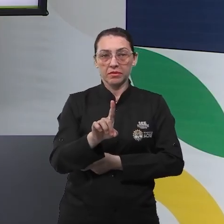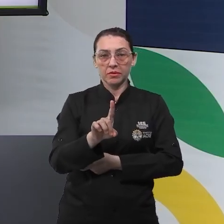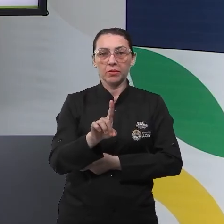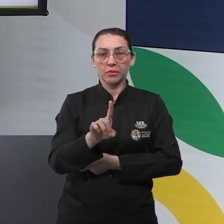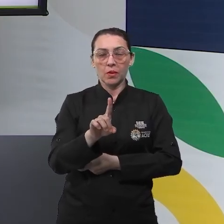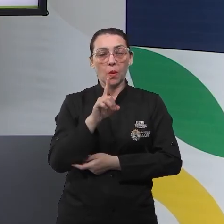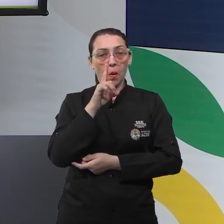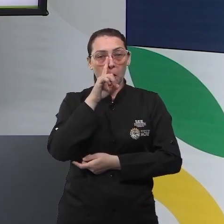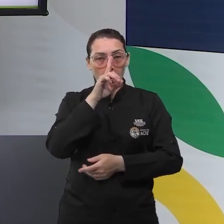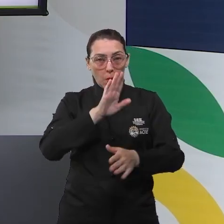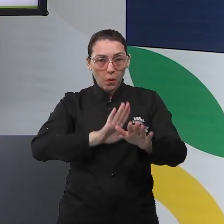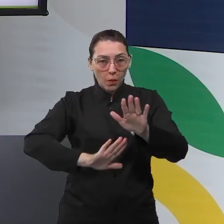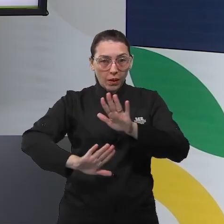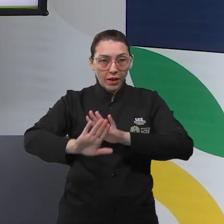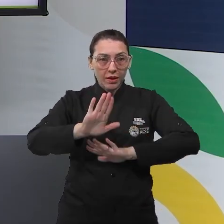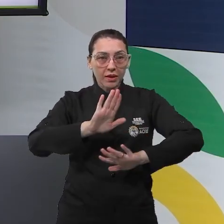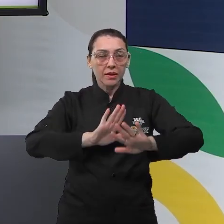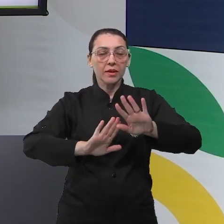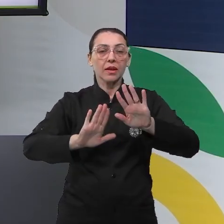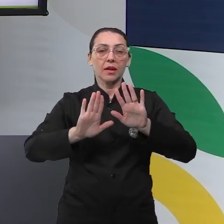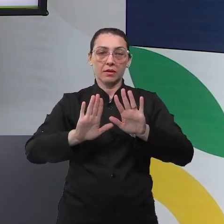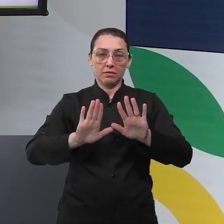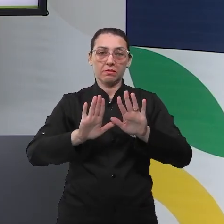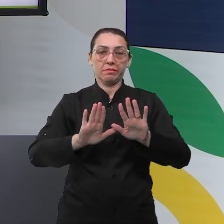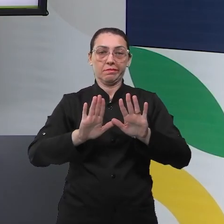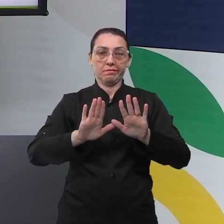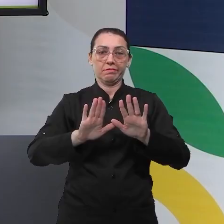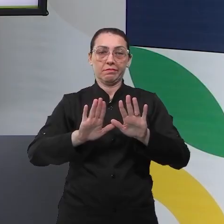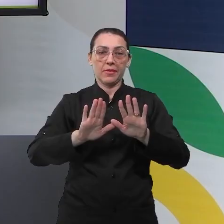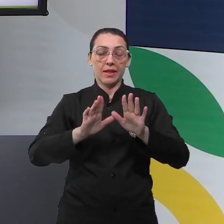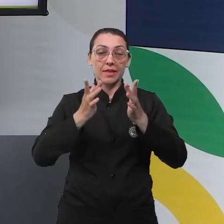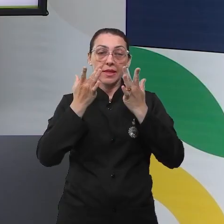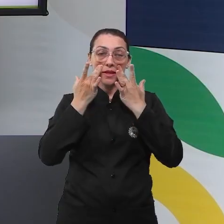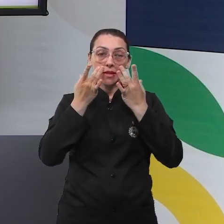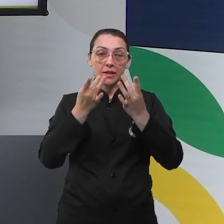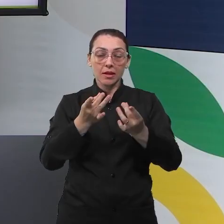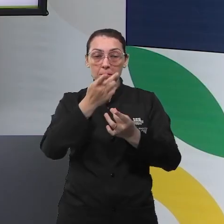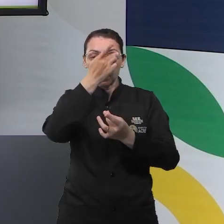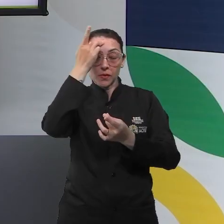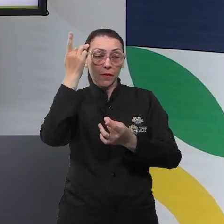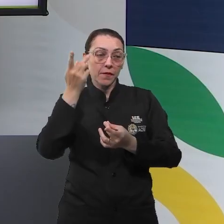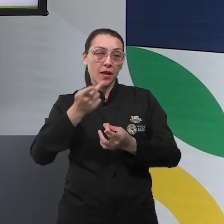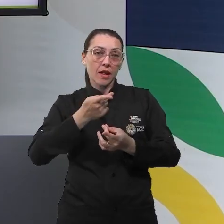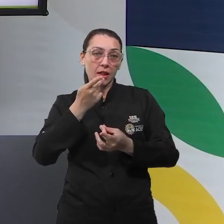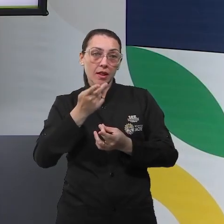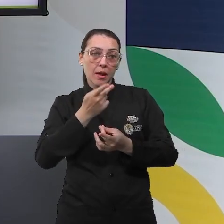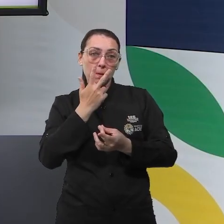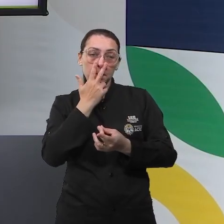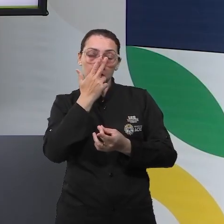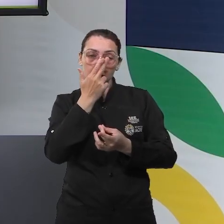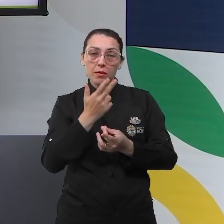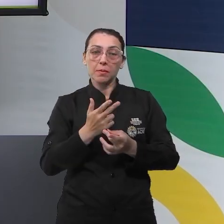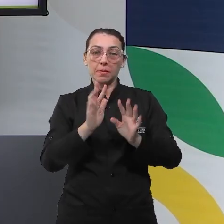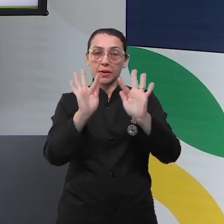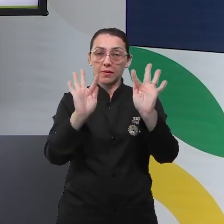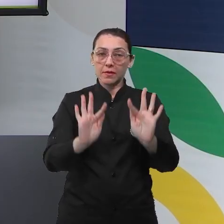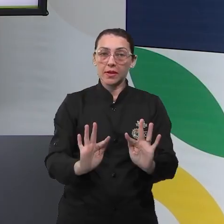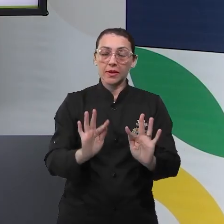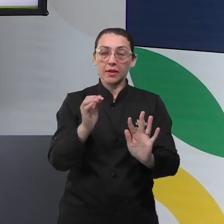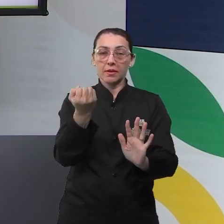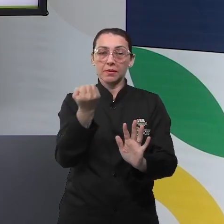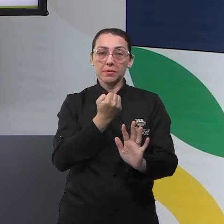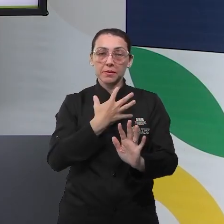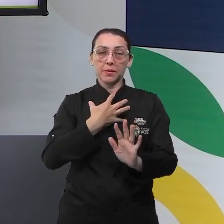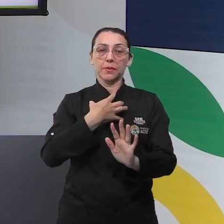de comentário, ele pode ser indicativos, né? Quando às vezes a pessoa, nossa, a pessoa parecia tão feliz, aí se